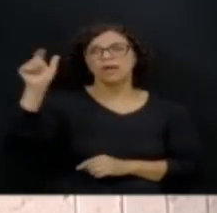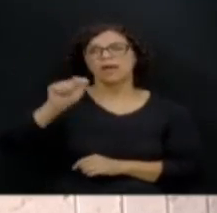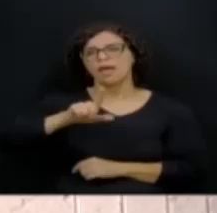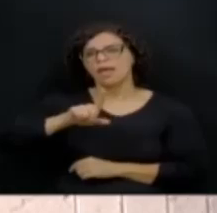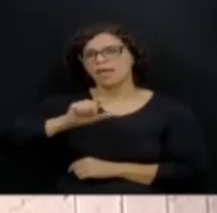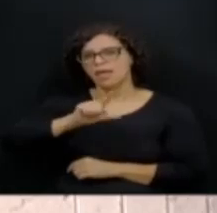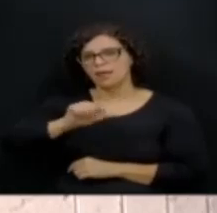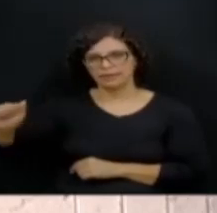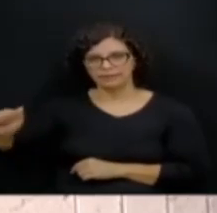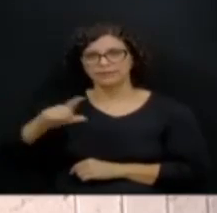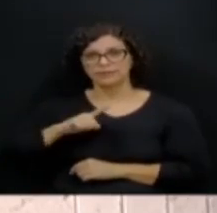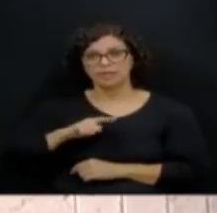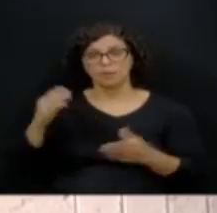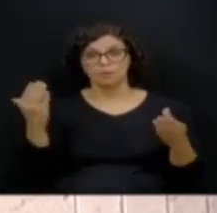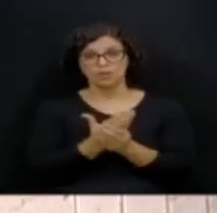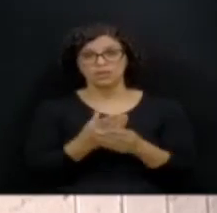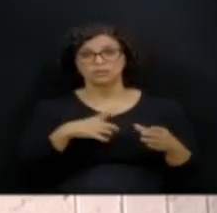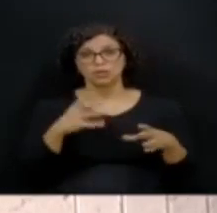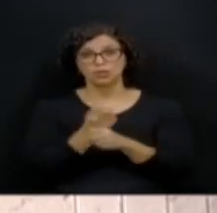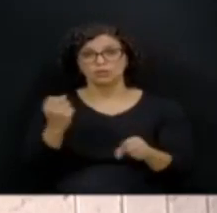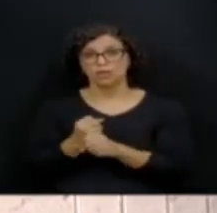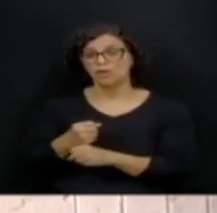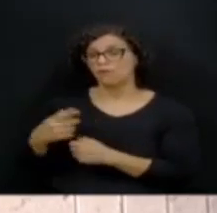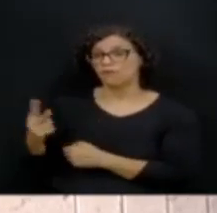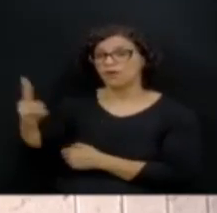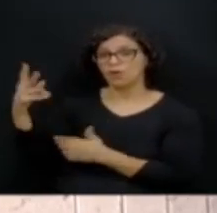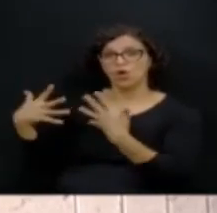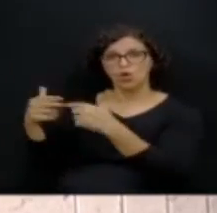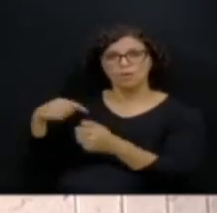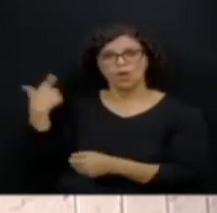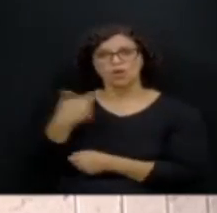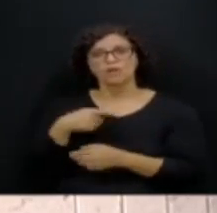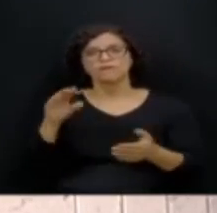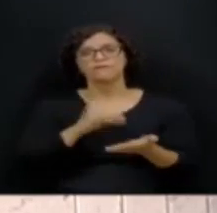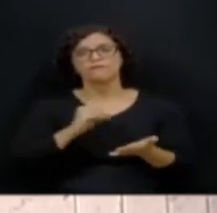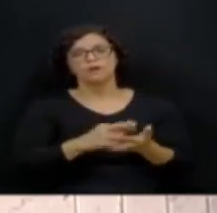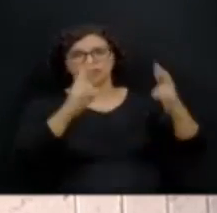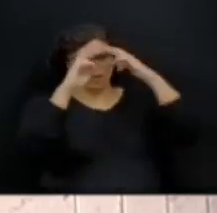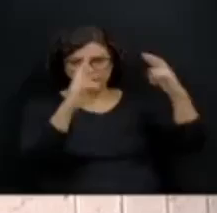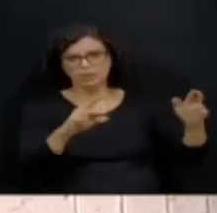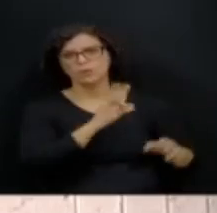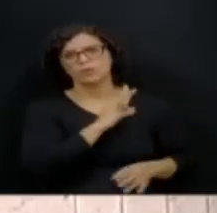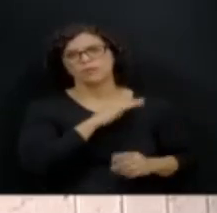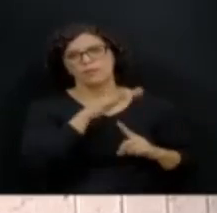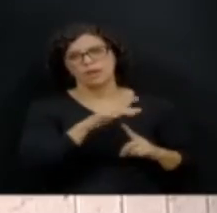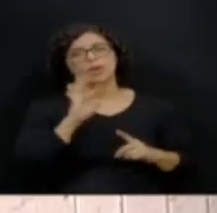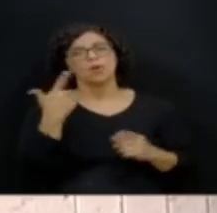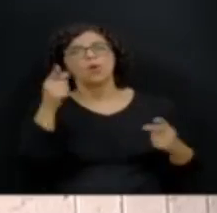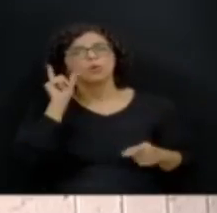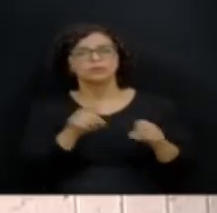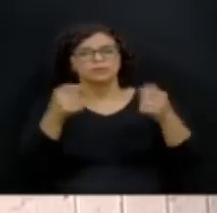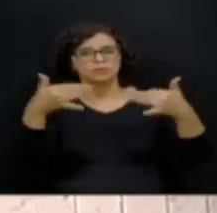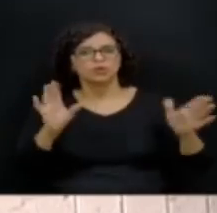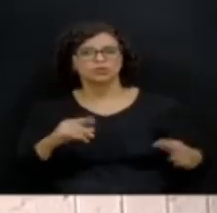Angeles, ganha na ação da Copel, na valorização, é um desrespeito à Polícia do Paraná. Ao que ocorreu ontem, por exemplo,